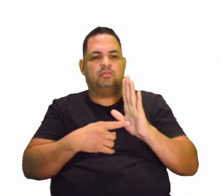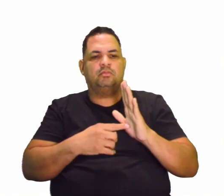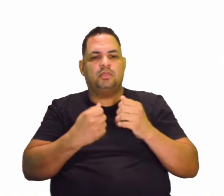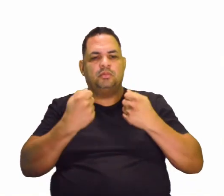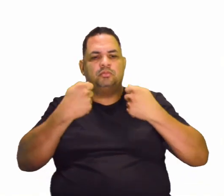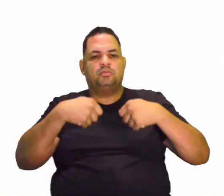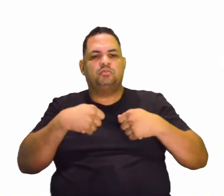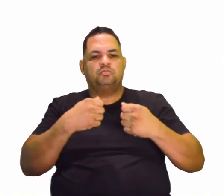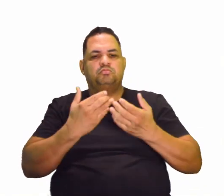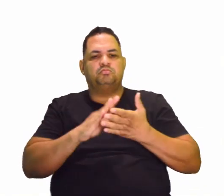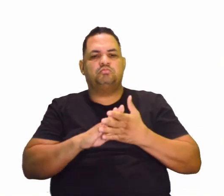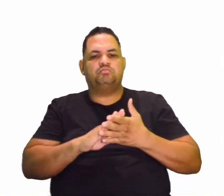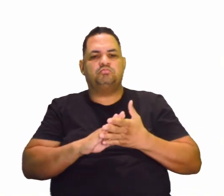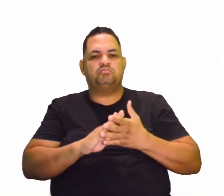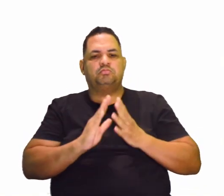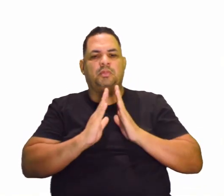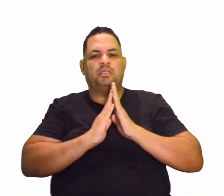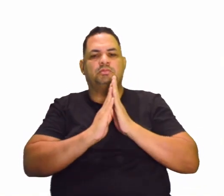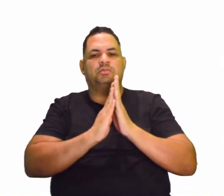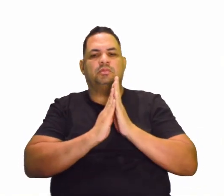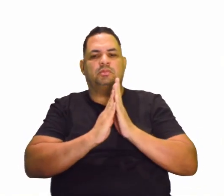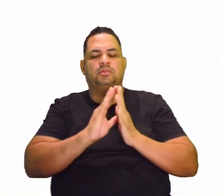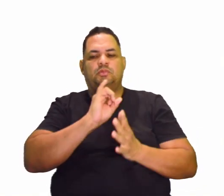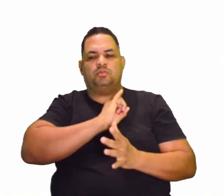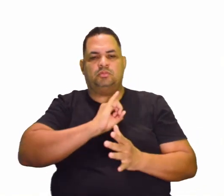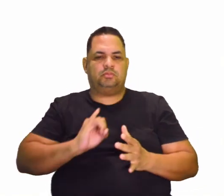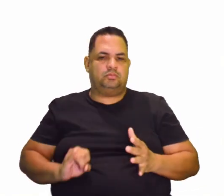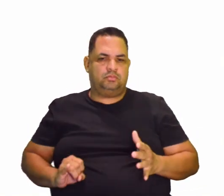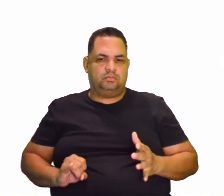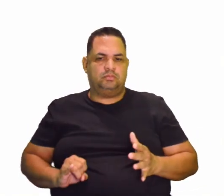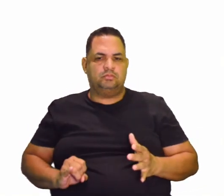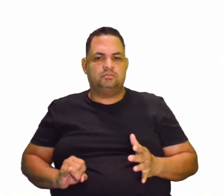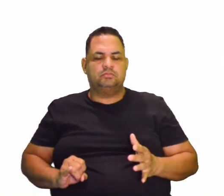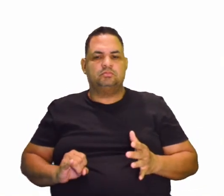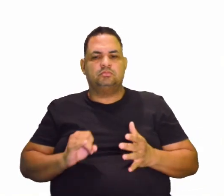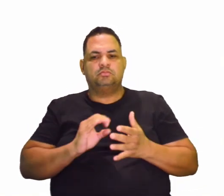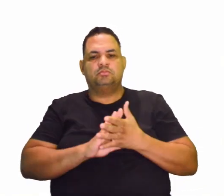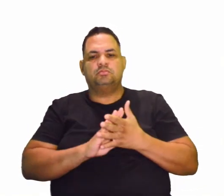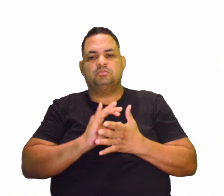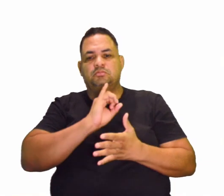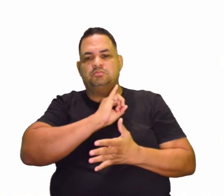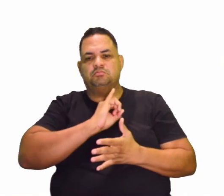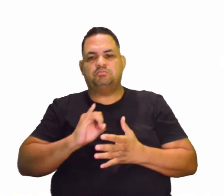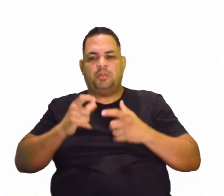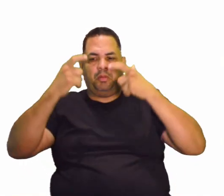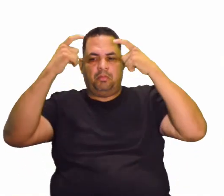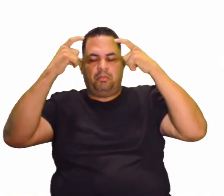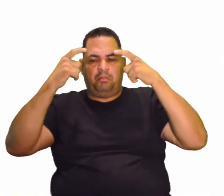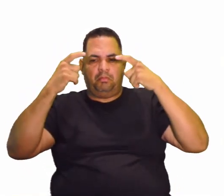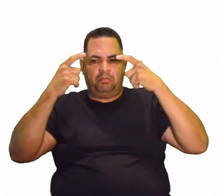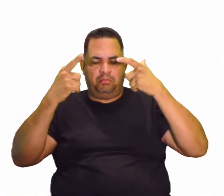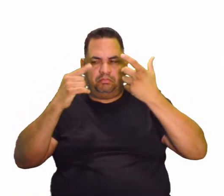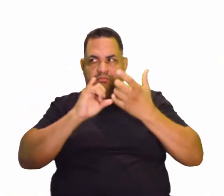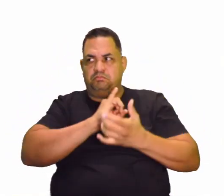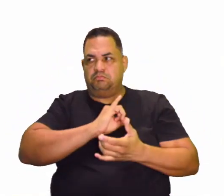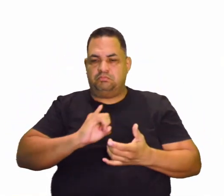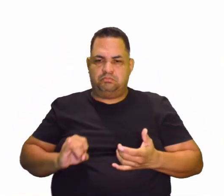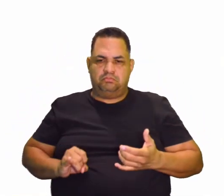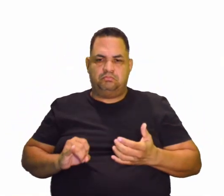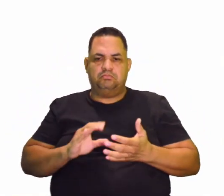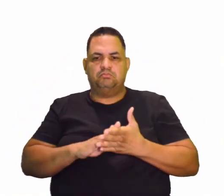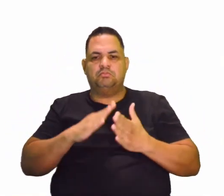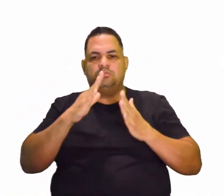autoridade absoluta e sagrada do imperador. O imperador, inclusive, era visto como, né, era pintado